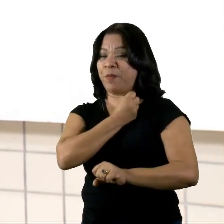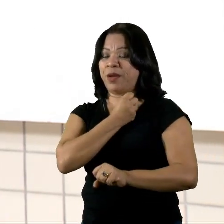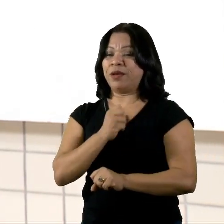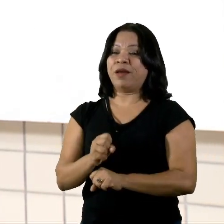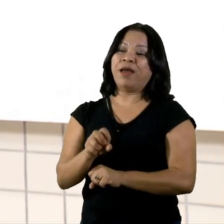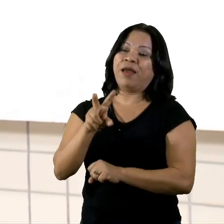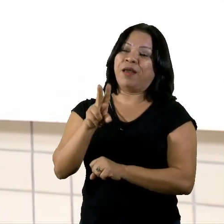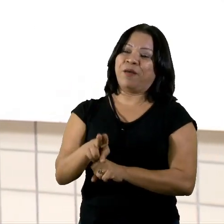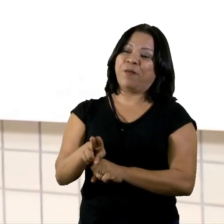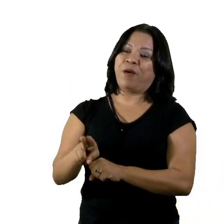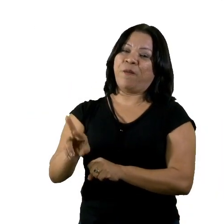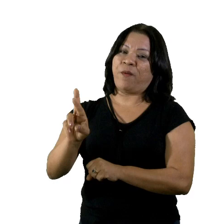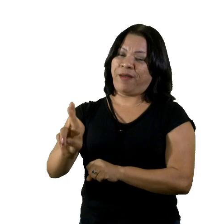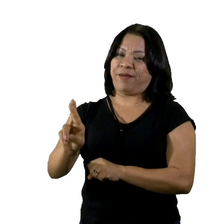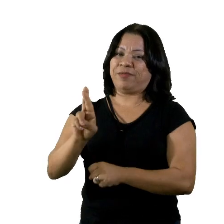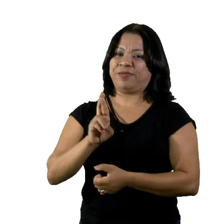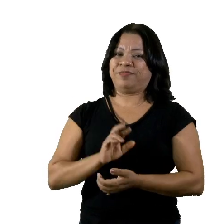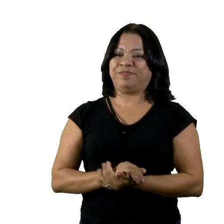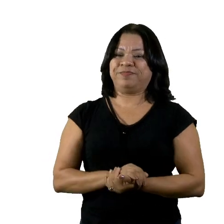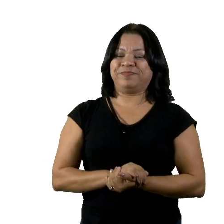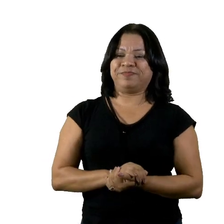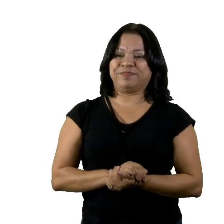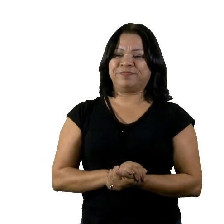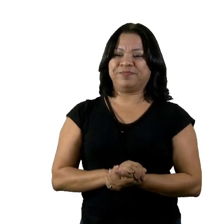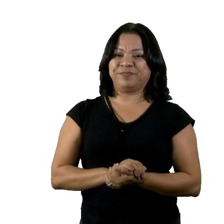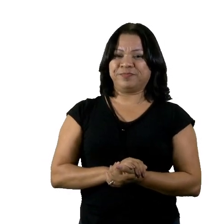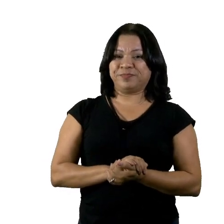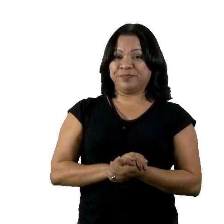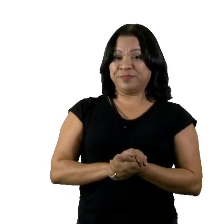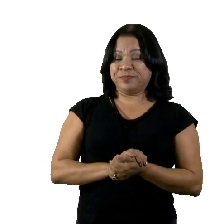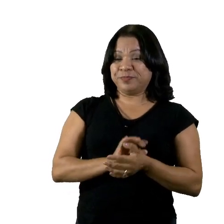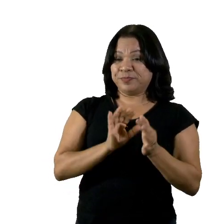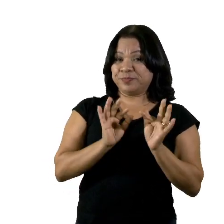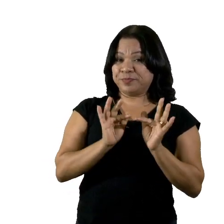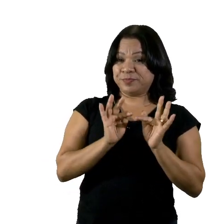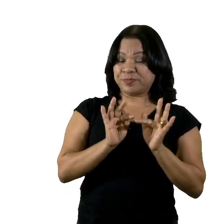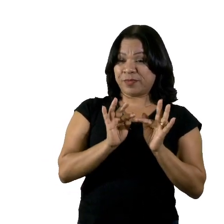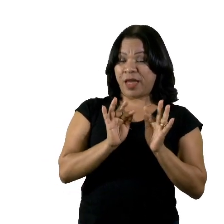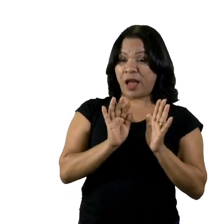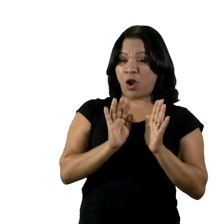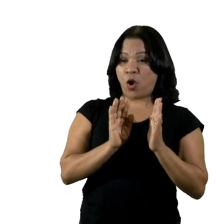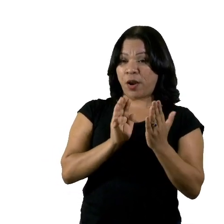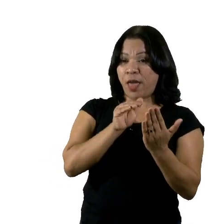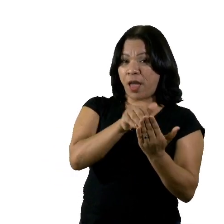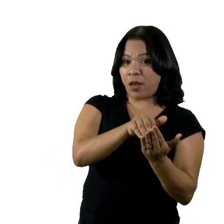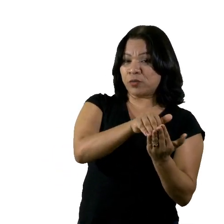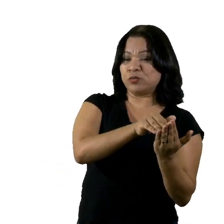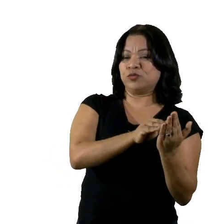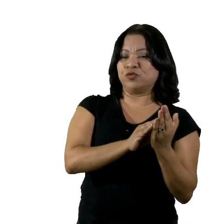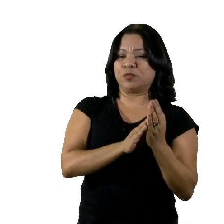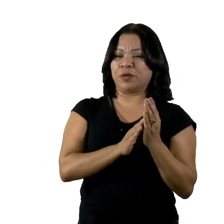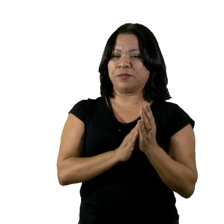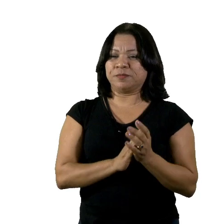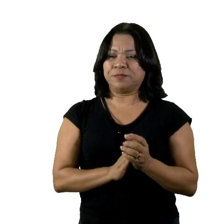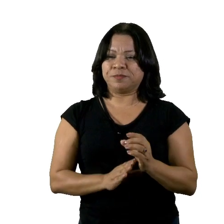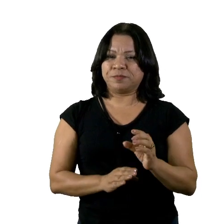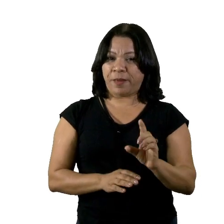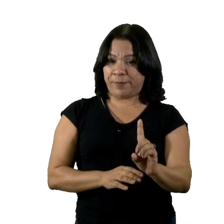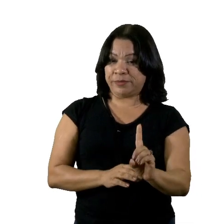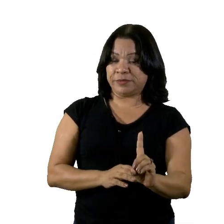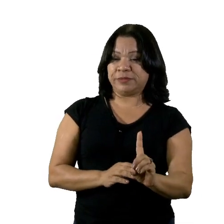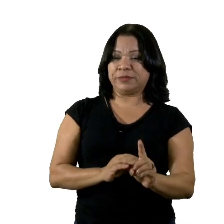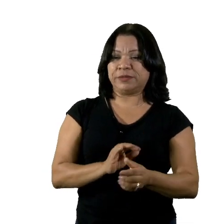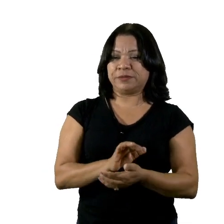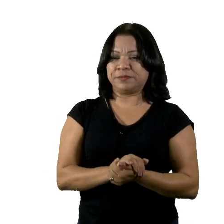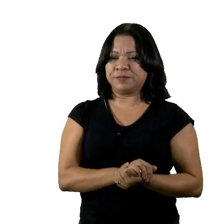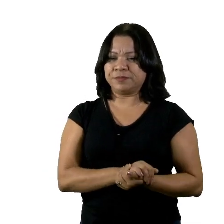é R. Agora vamos para a última do item, da primeira questão, né? Uma pessoa ganha